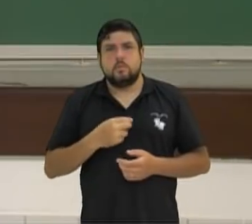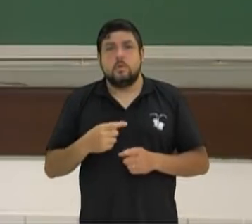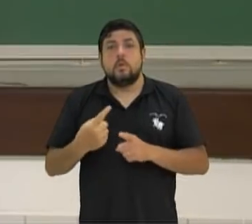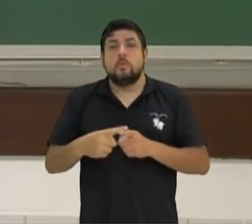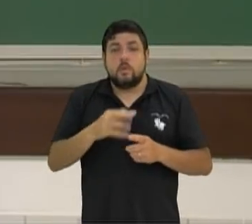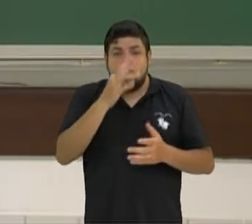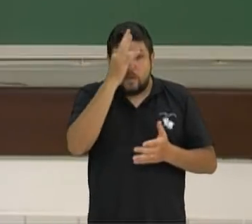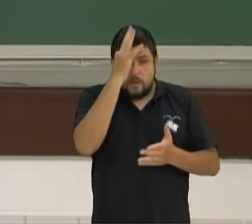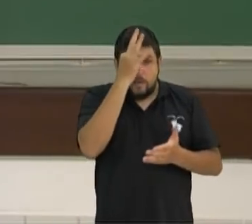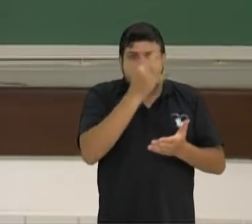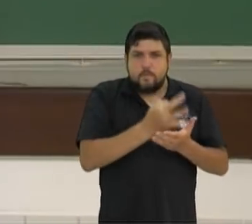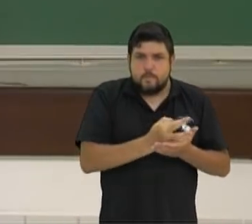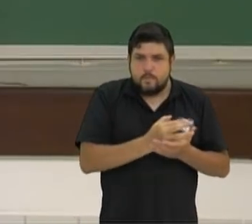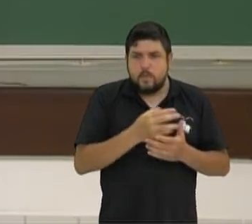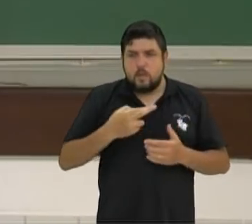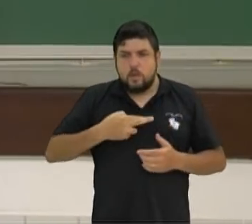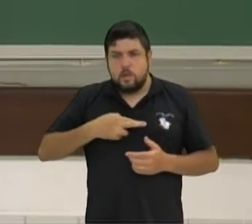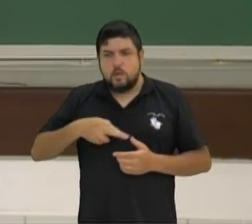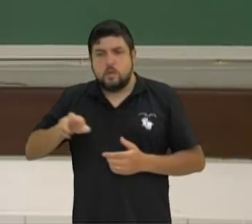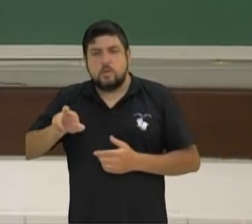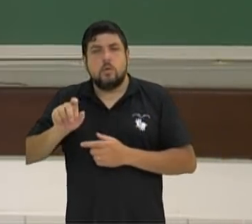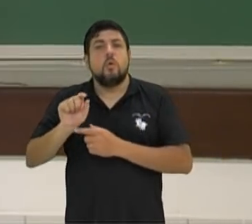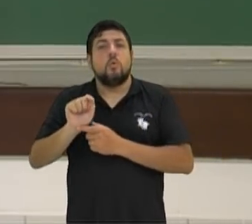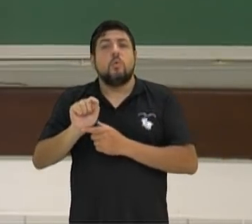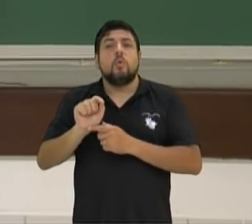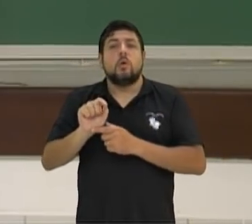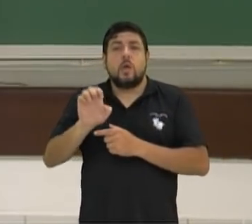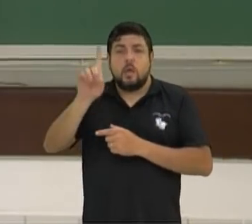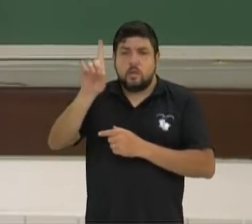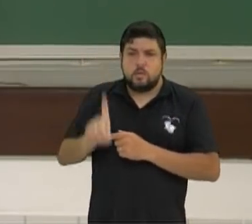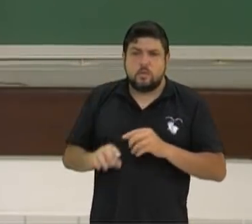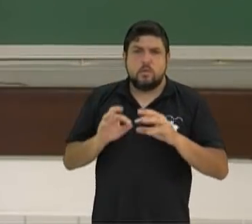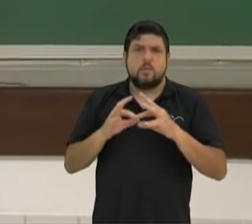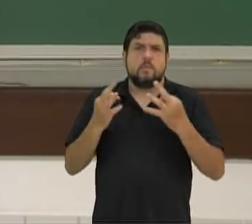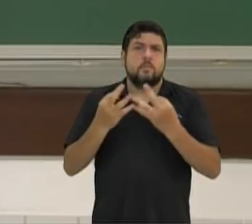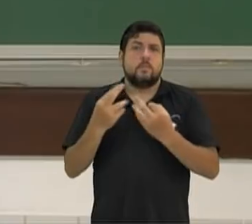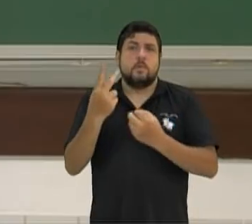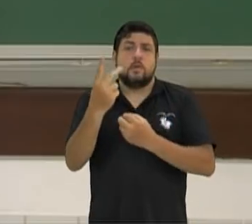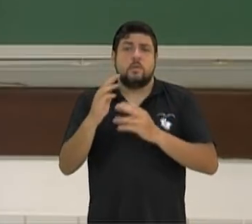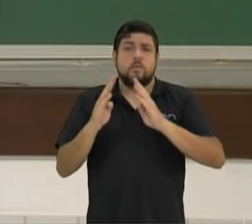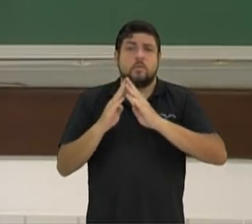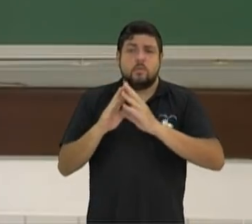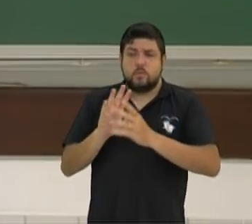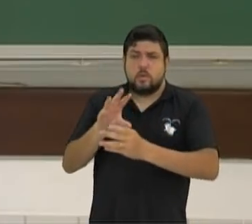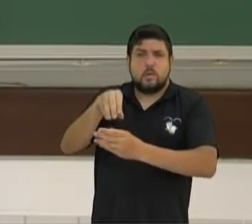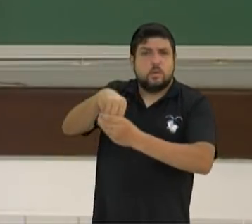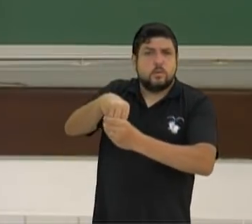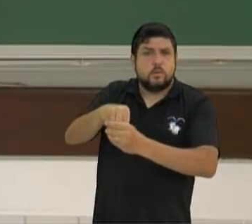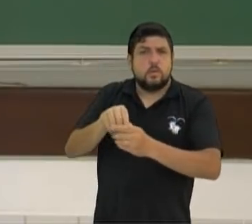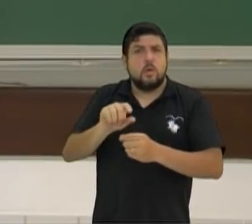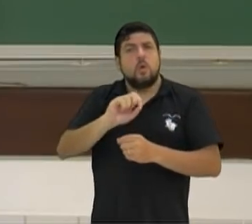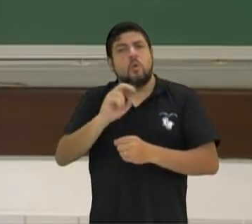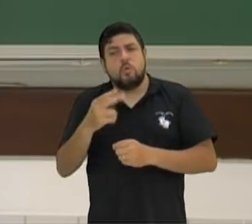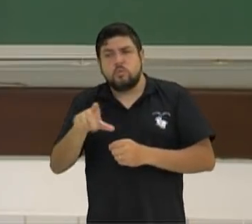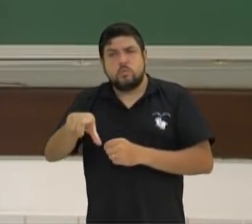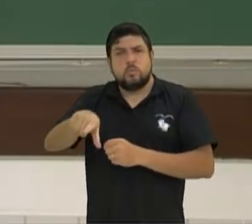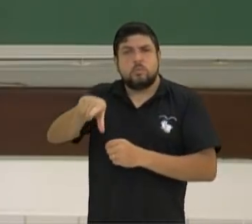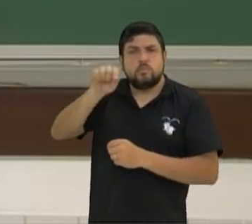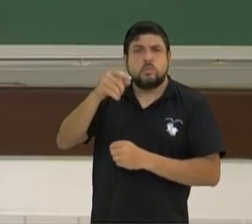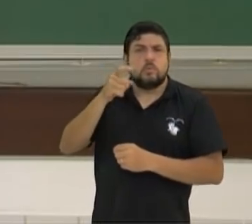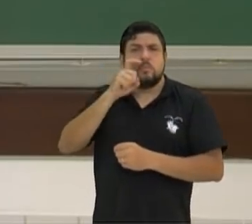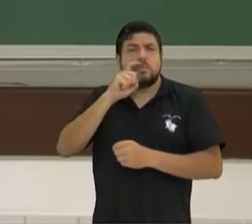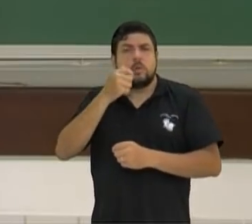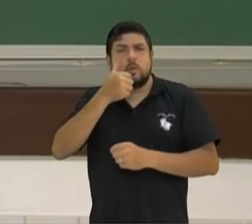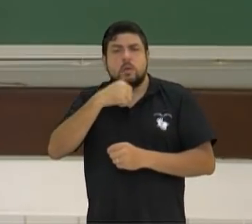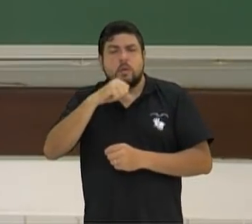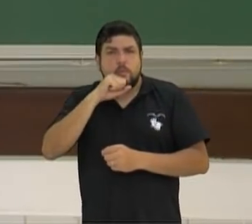religião é um direito da família. É na sua casa que você aprende a sua religião, ou inclusive quando é a opção dos pais e das